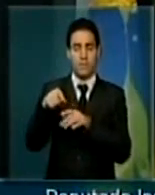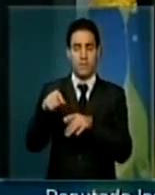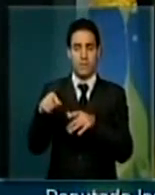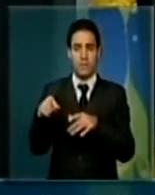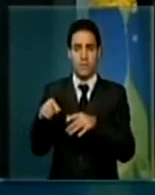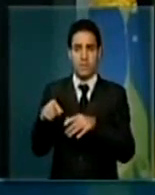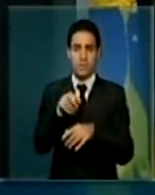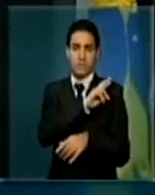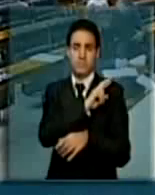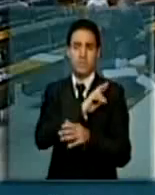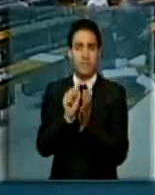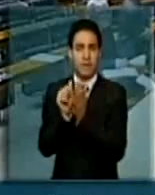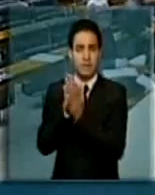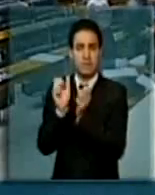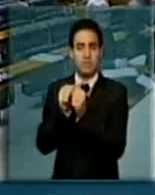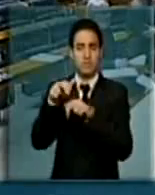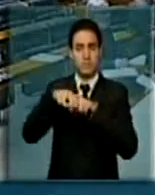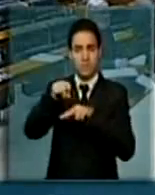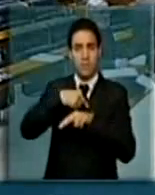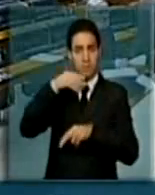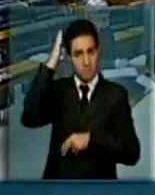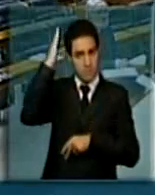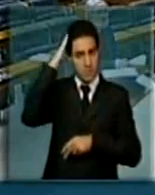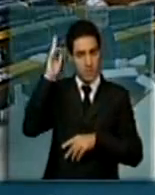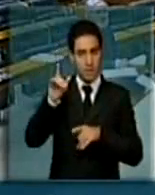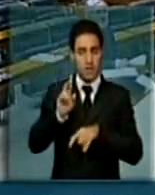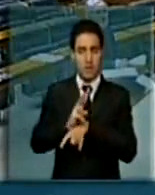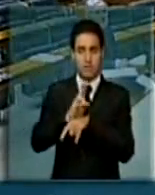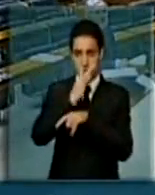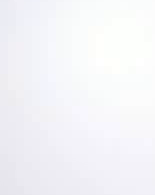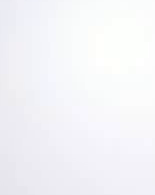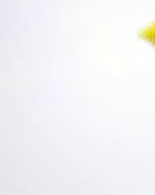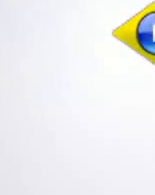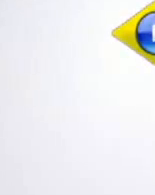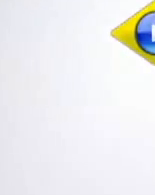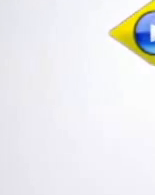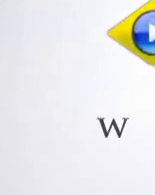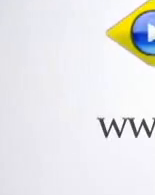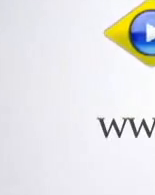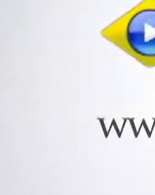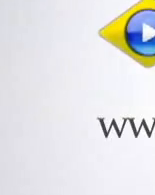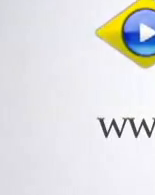do Pará. Oi, você viu? Eu vi. Ceda a palavra, ilustre.